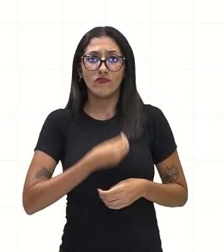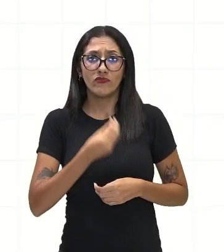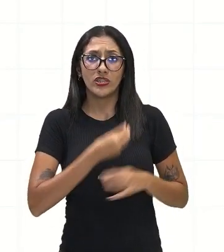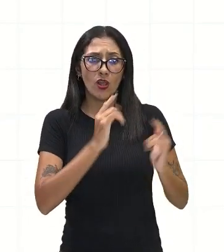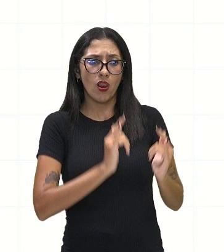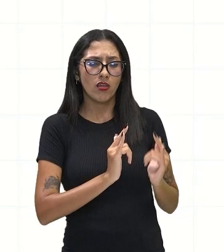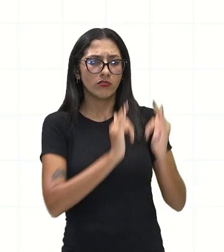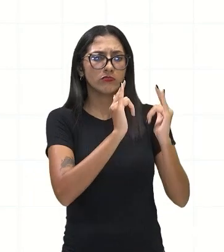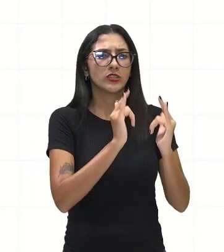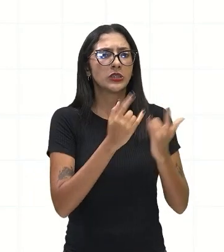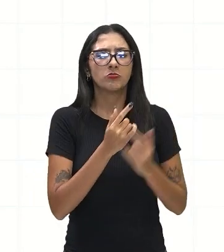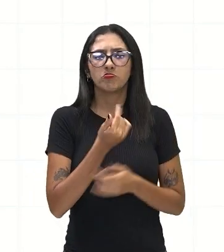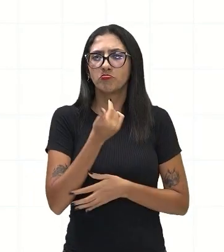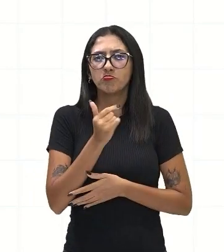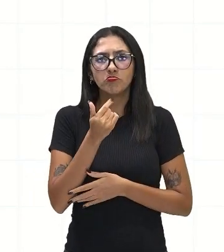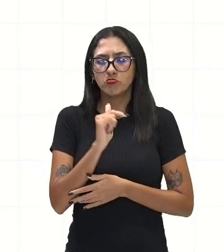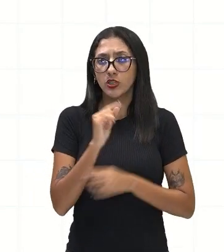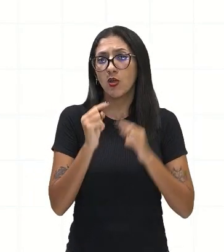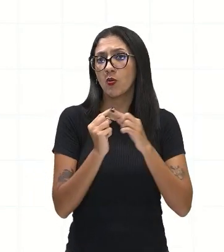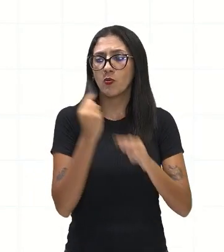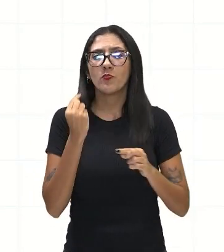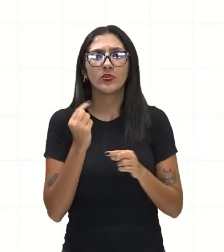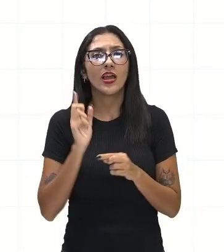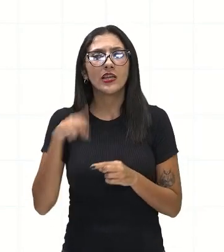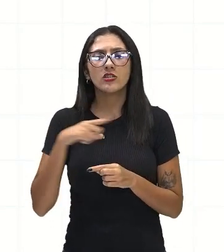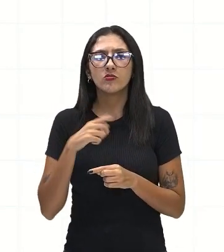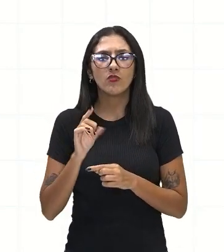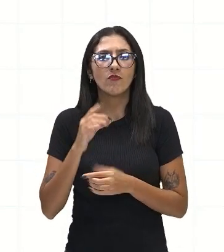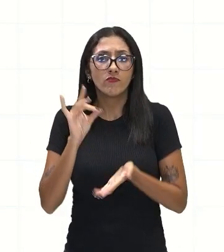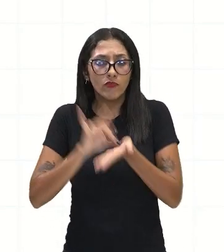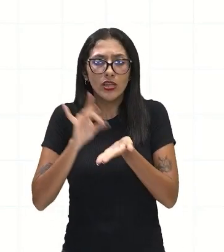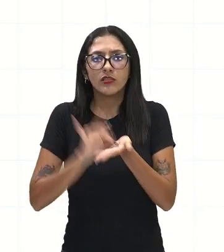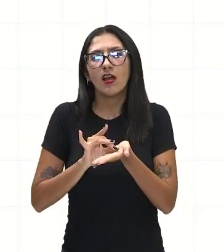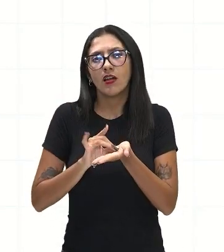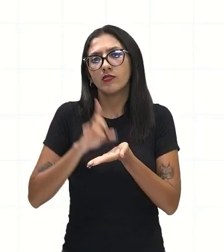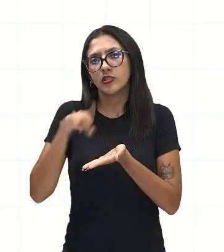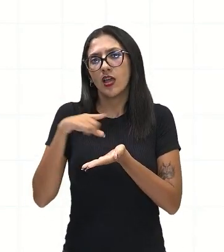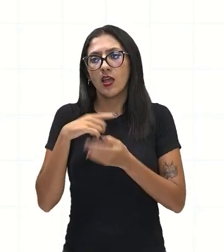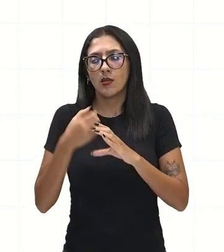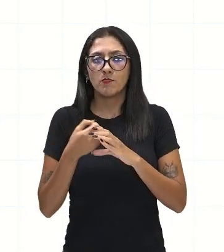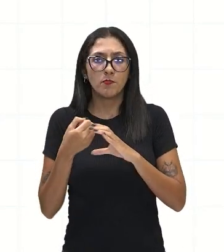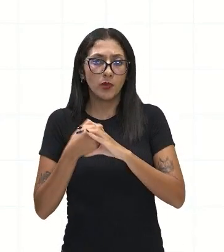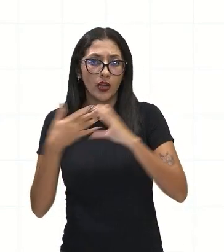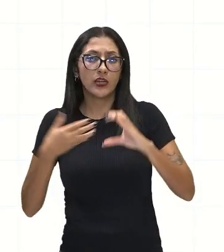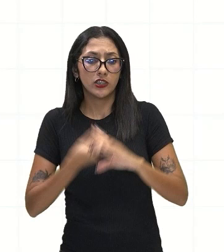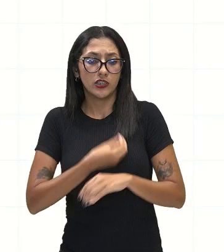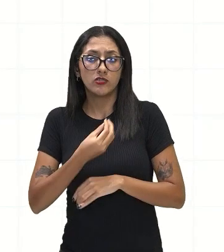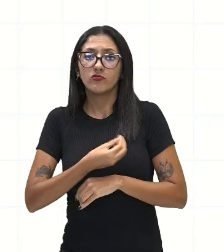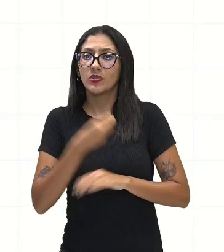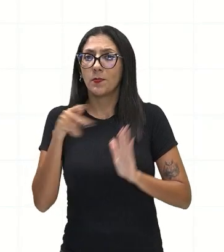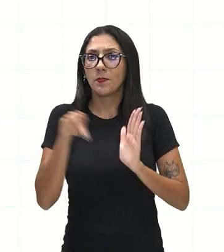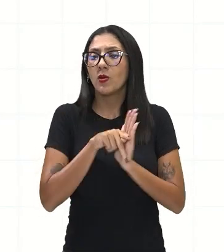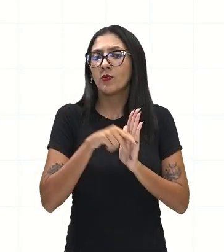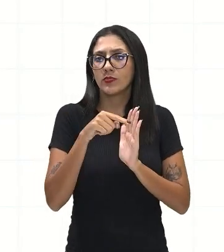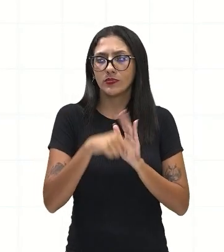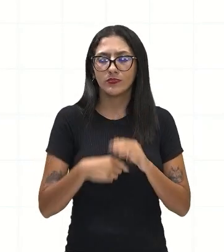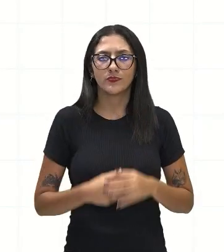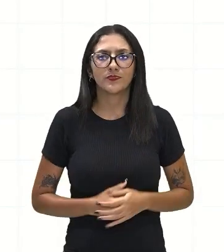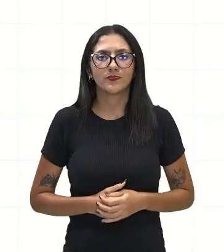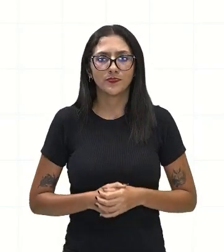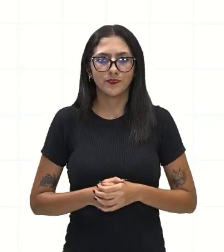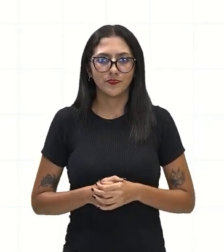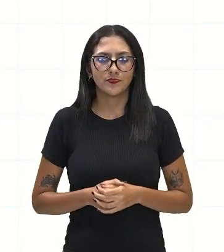podemos indicar como sendo fatos escritos ali no livro, certo? Vamos seguir, então,